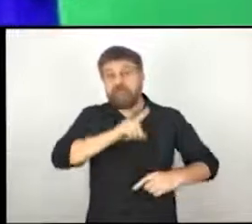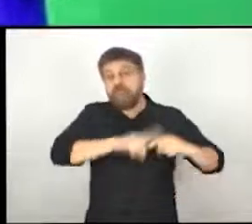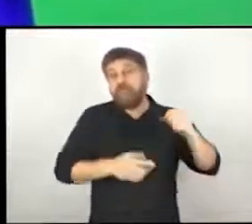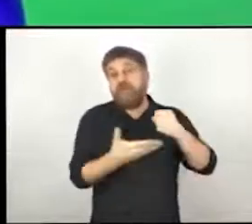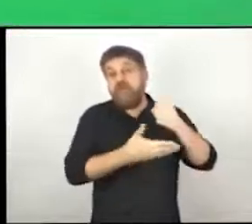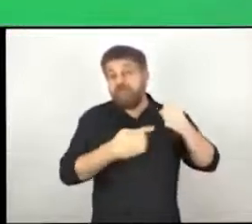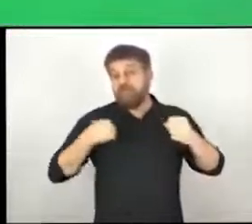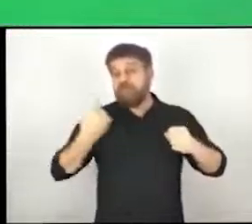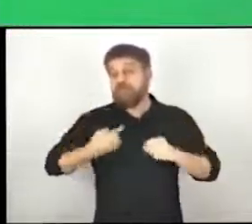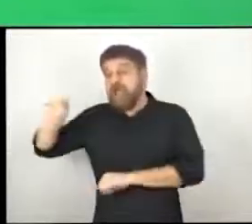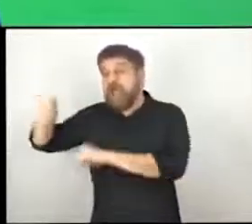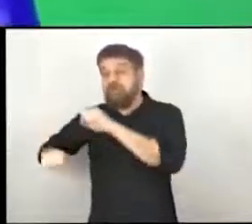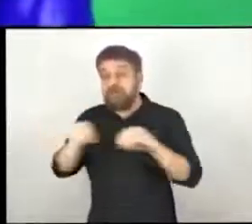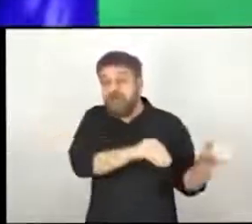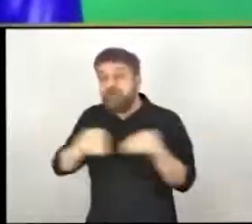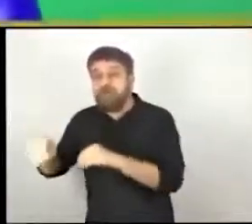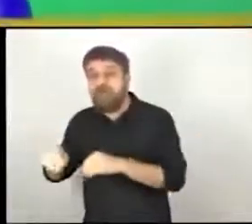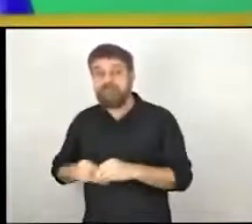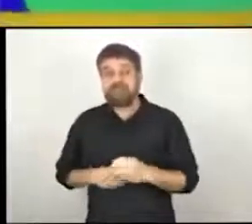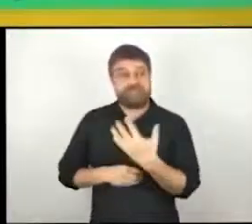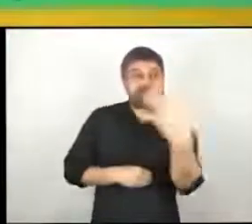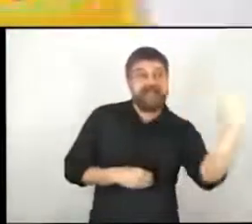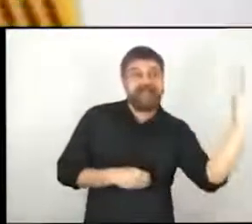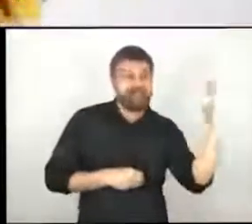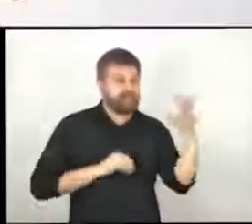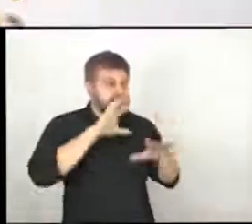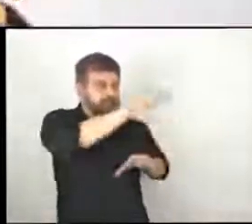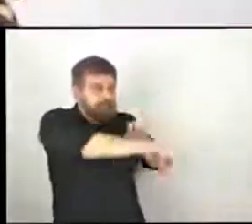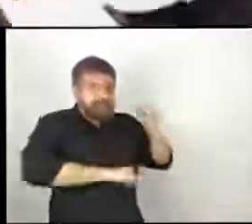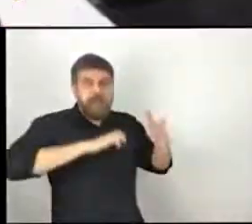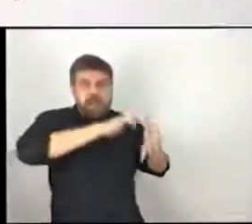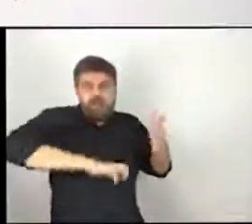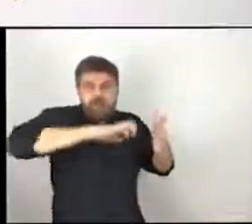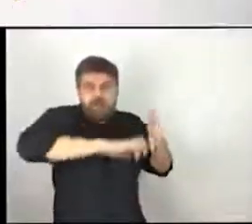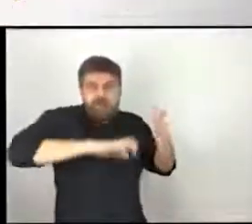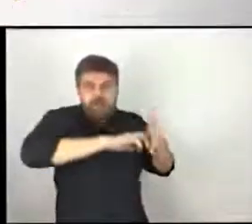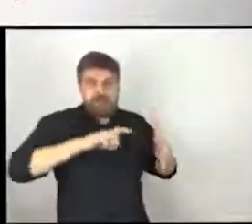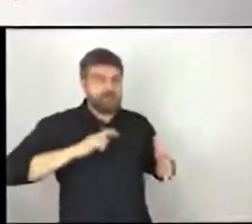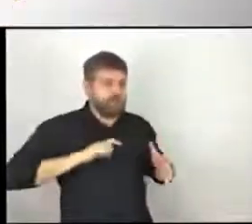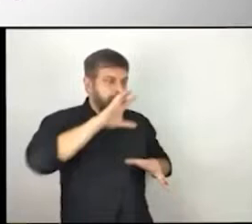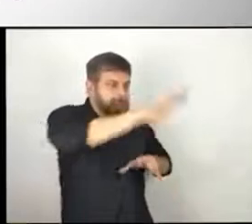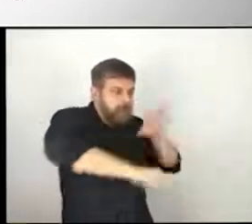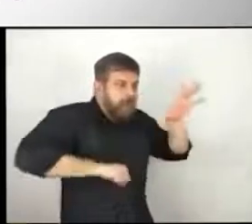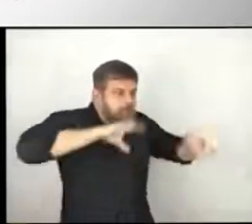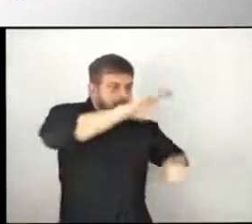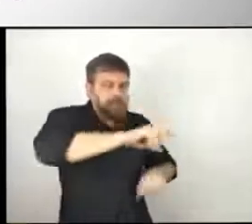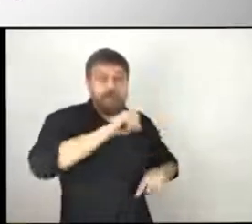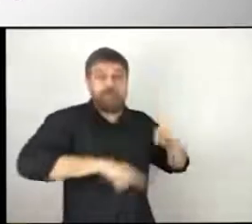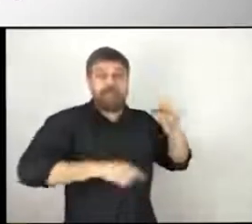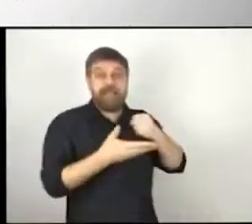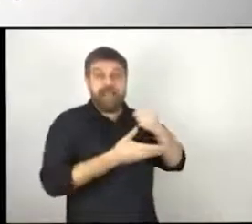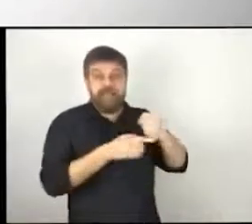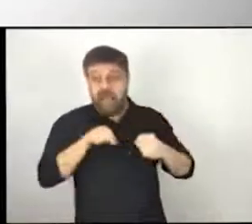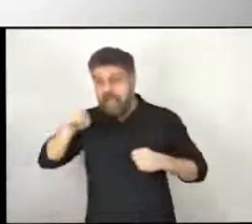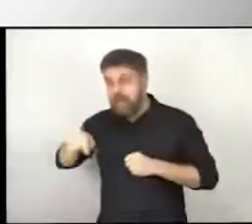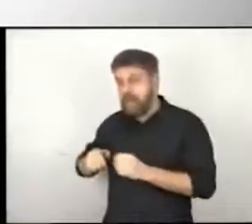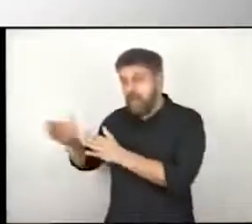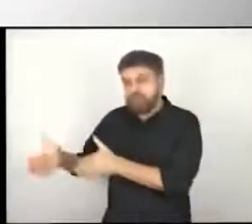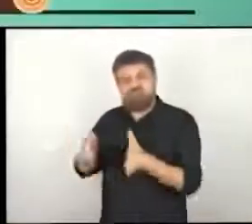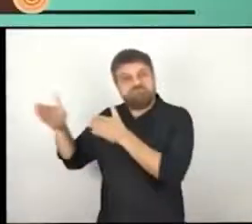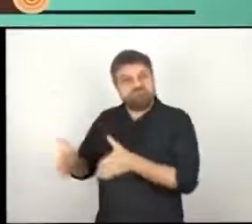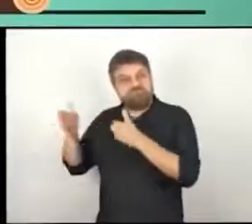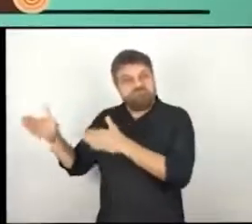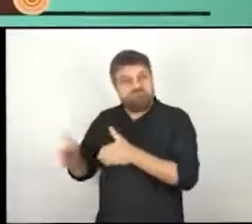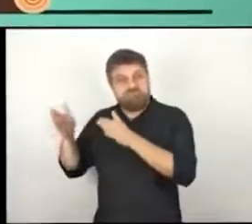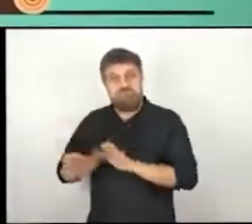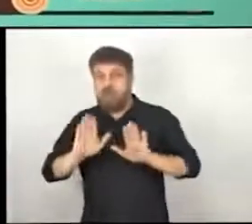Para essa matéria-prima chegar até a fábrica, ela tem que ser extraída da natureza. Na extração, retiramos da natureza as matérias-primas que iremos usar na produção